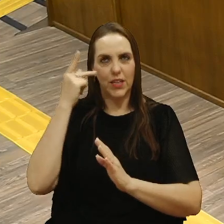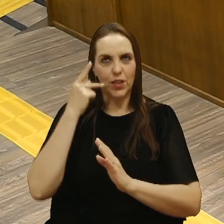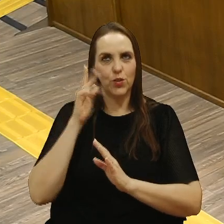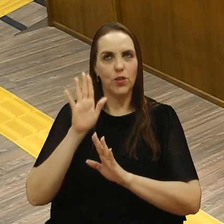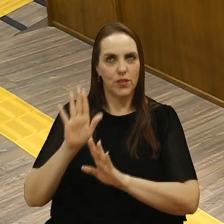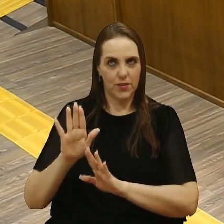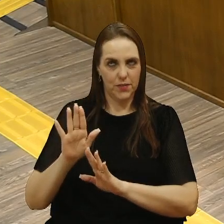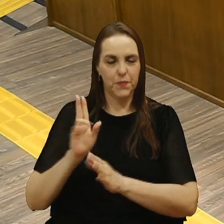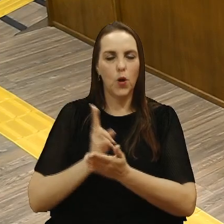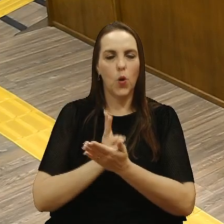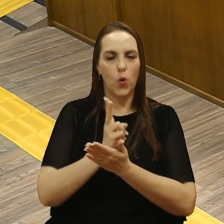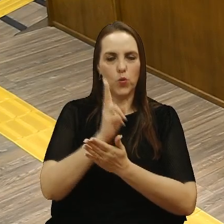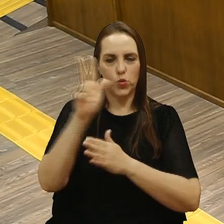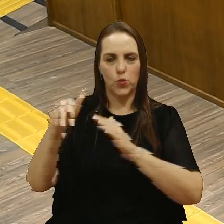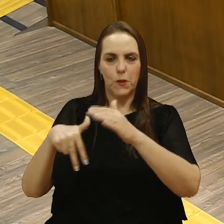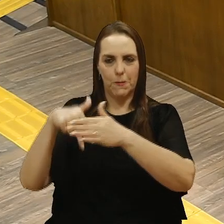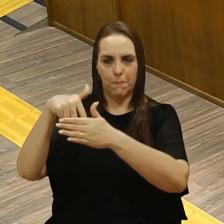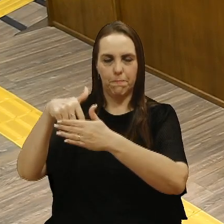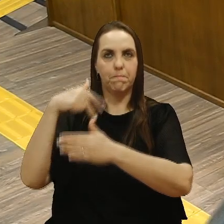tribuna, vereador Capitão Ramon.